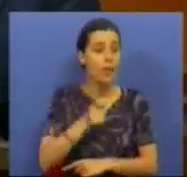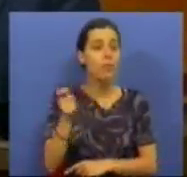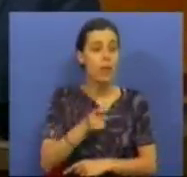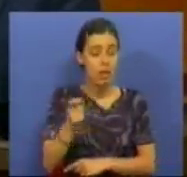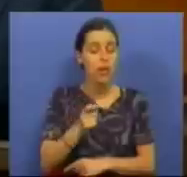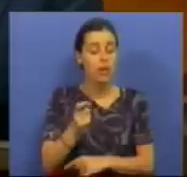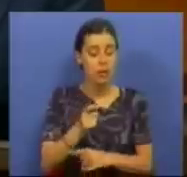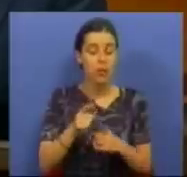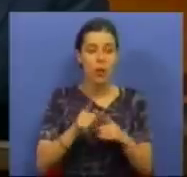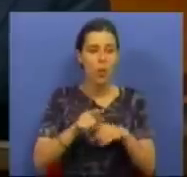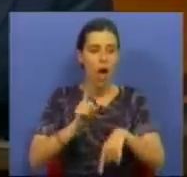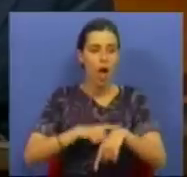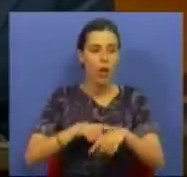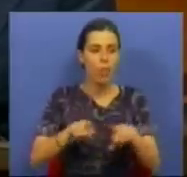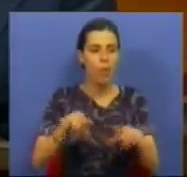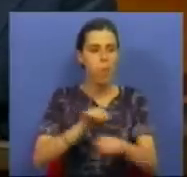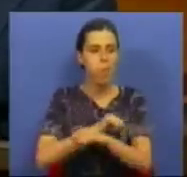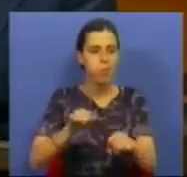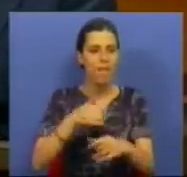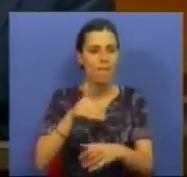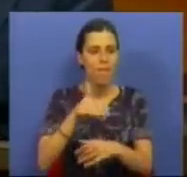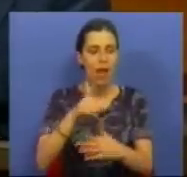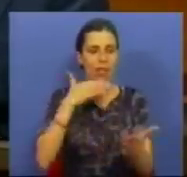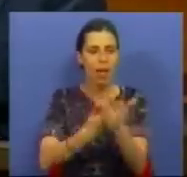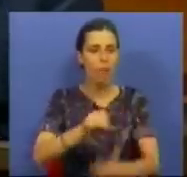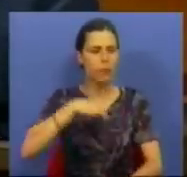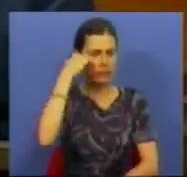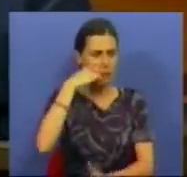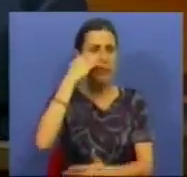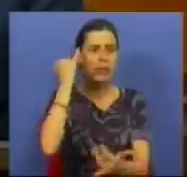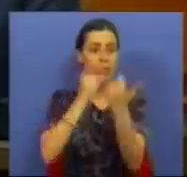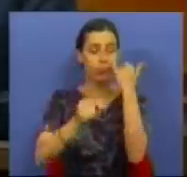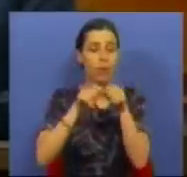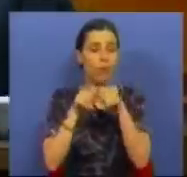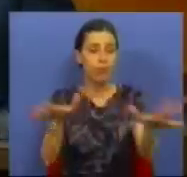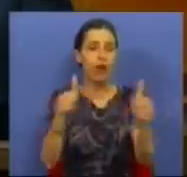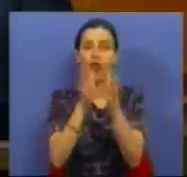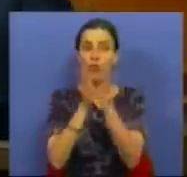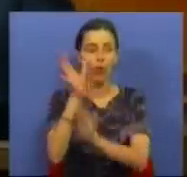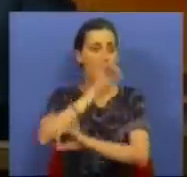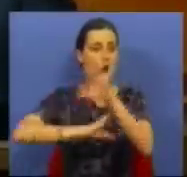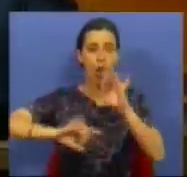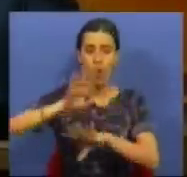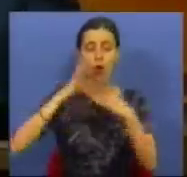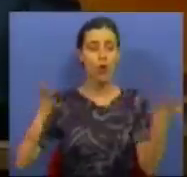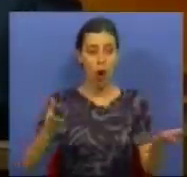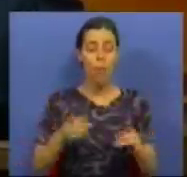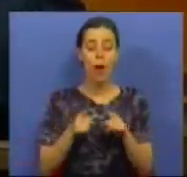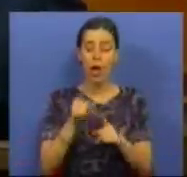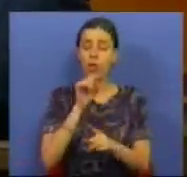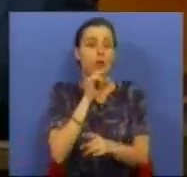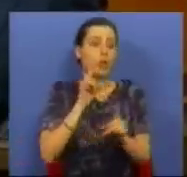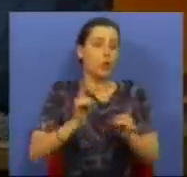meses que é uma bomba relógio pronta a despoltar uma crise que se arrisca a alastrar a toda a Europa. E como se não